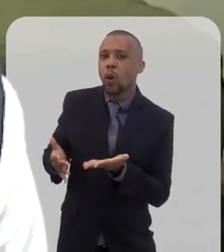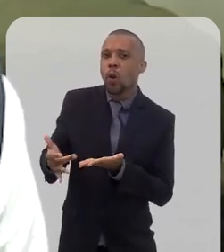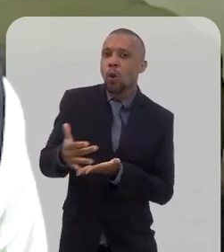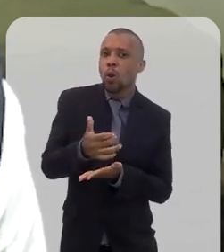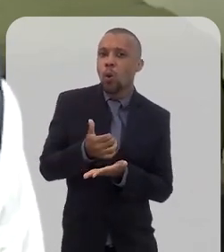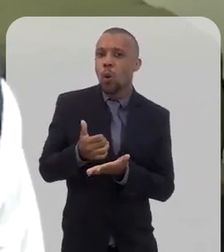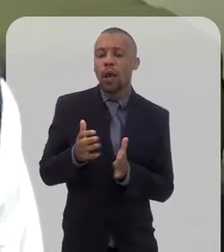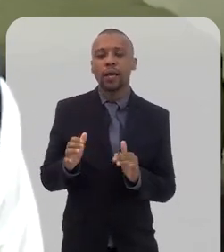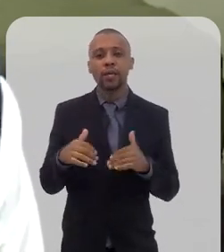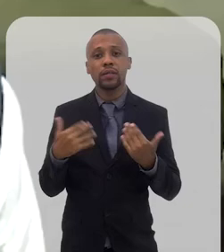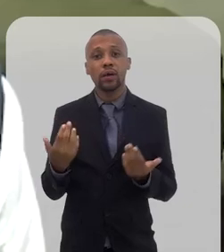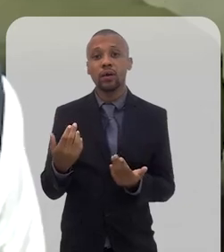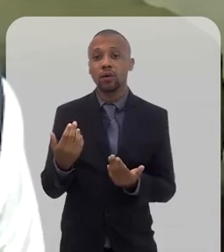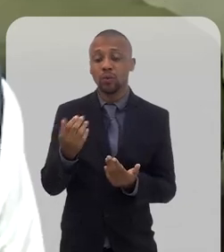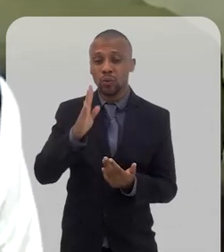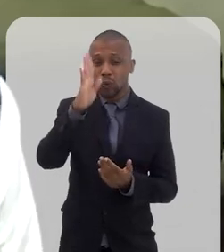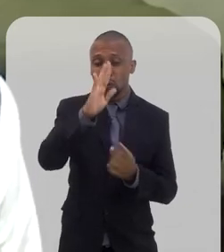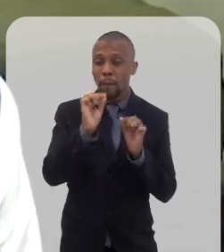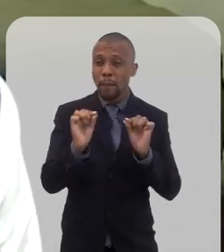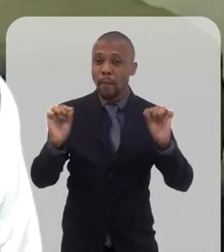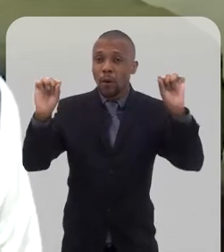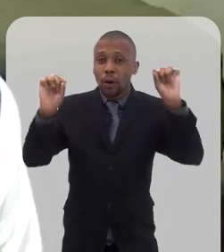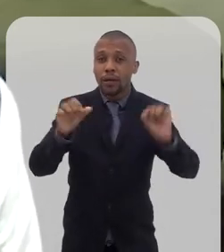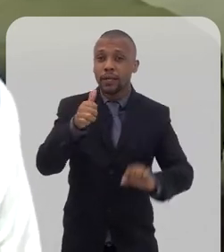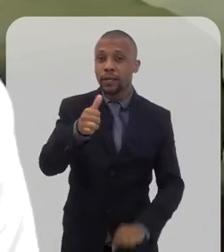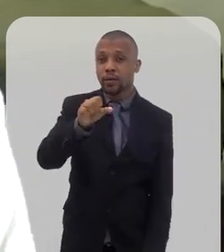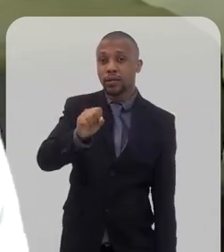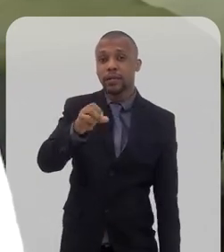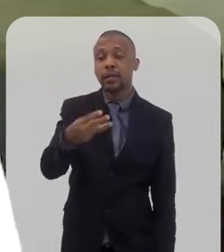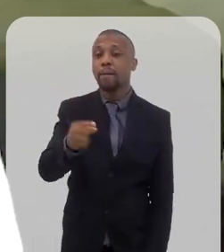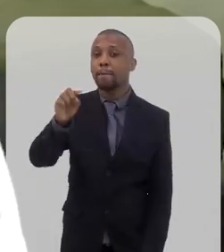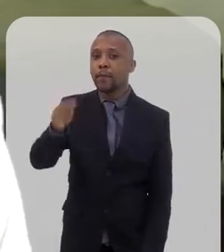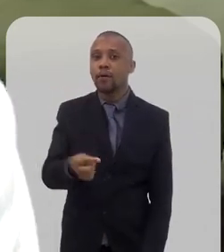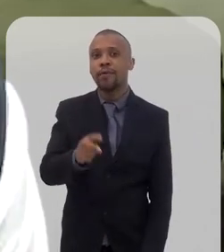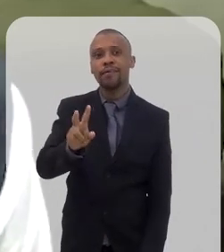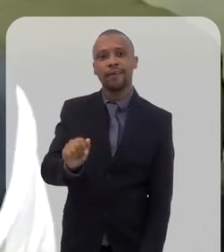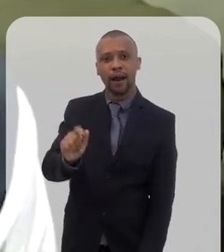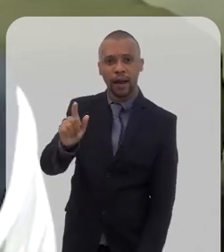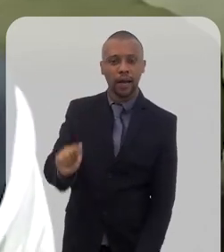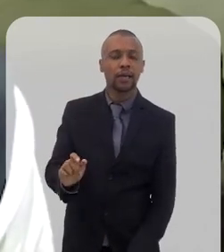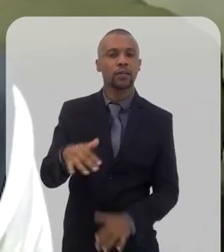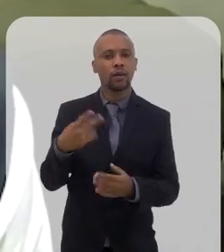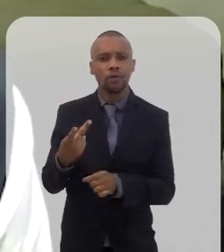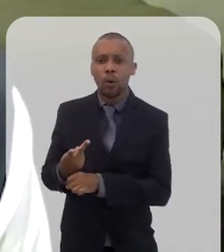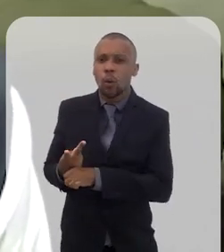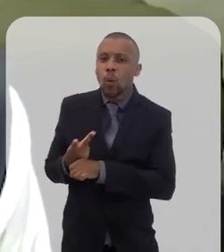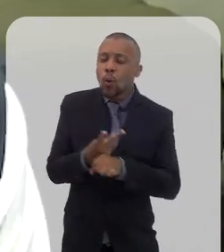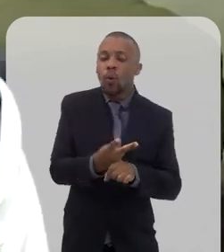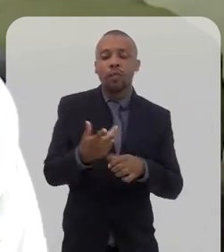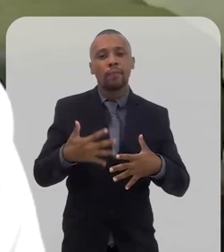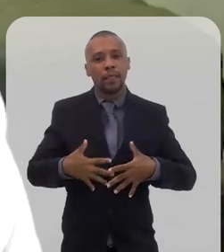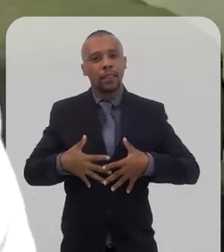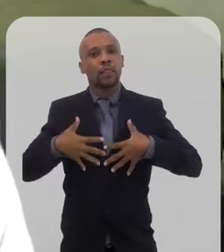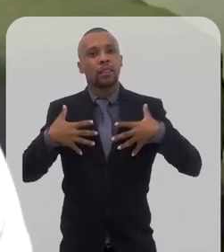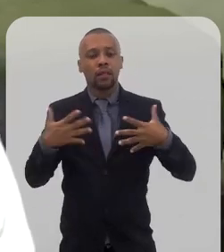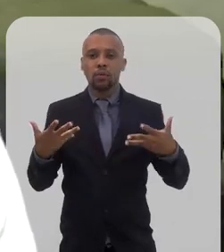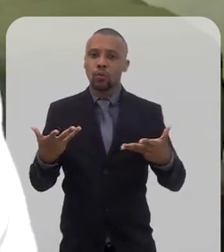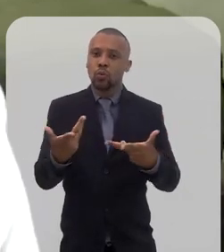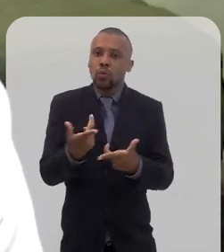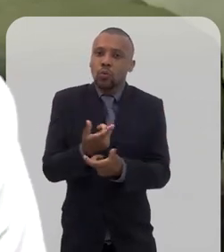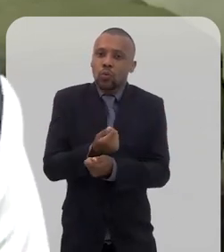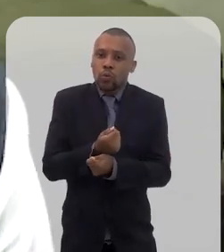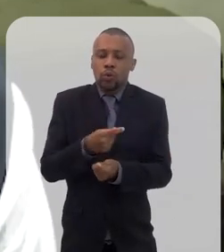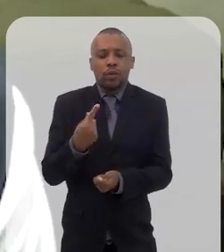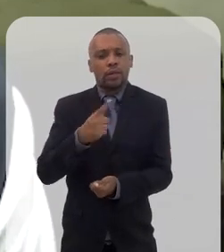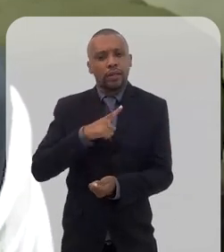vaga. Então, em nível Brasil, né, são 183 mil vagas. Então, foi uma procura bem satisfatória.